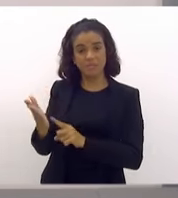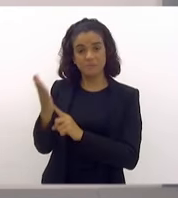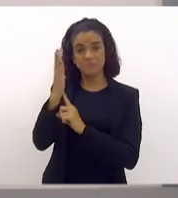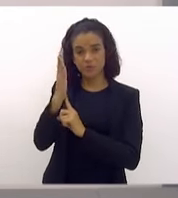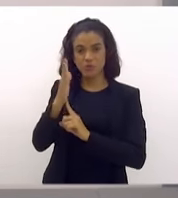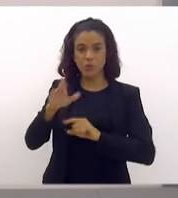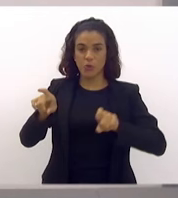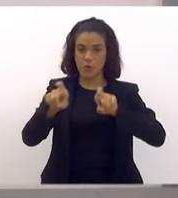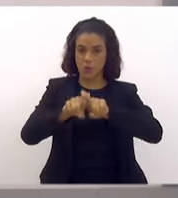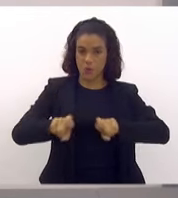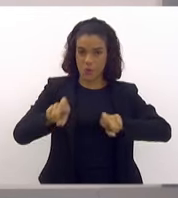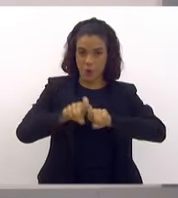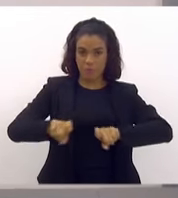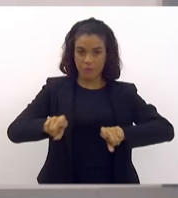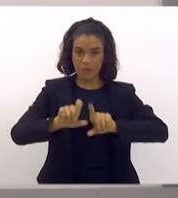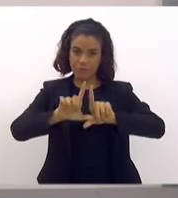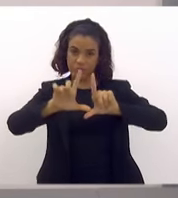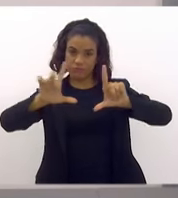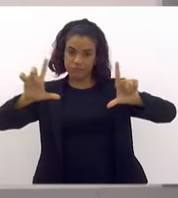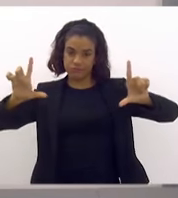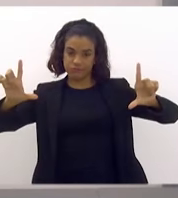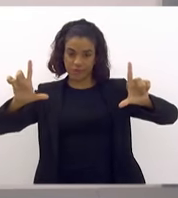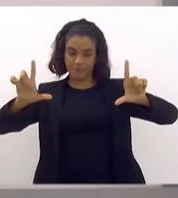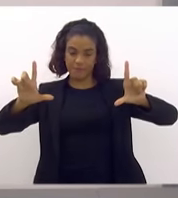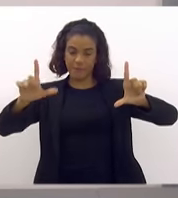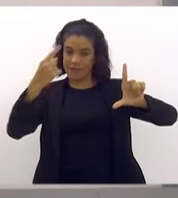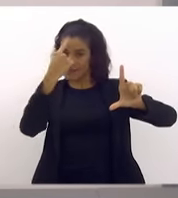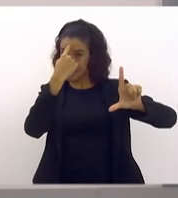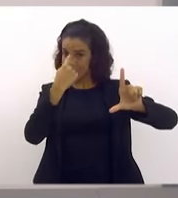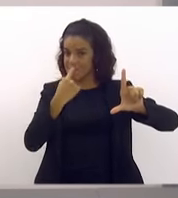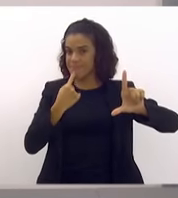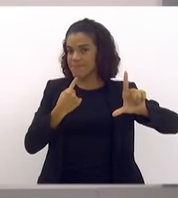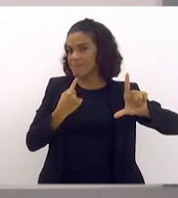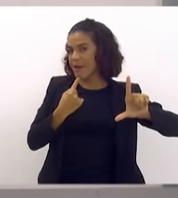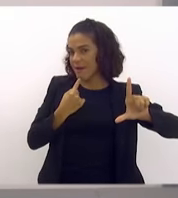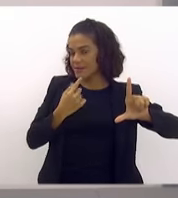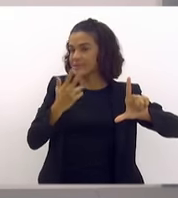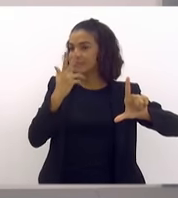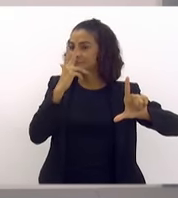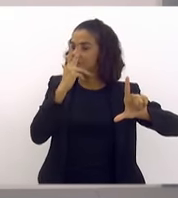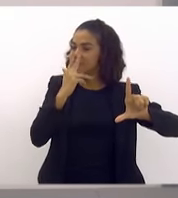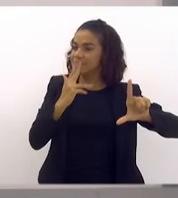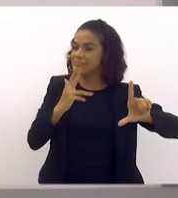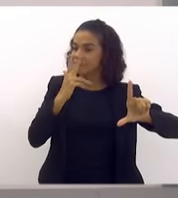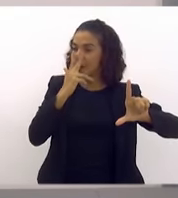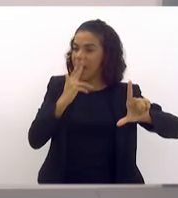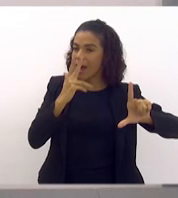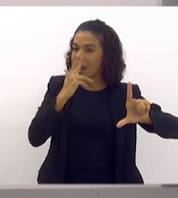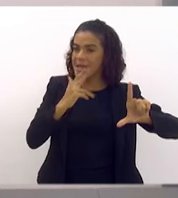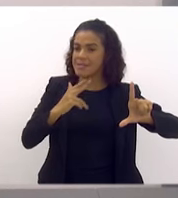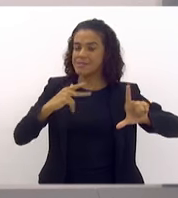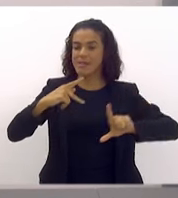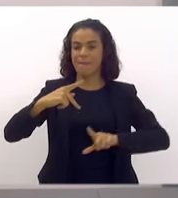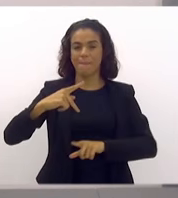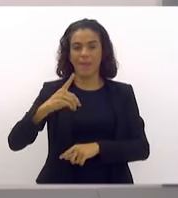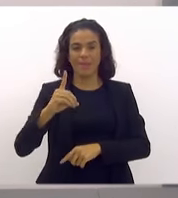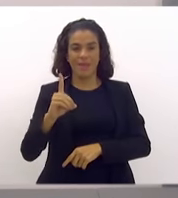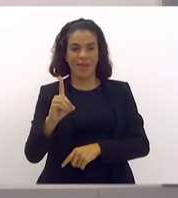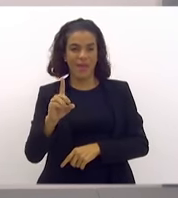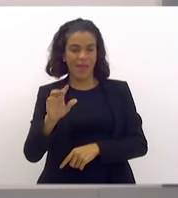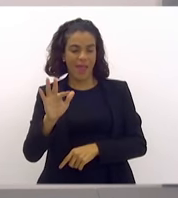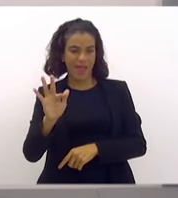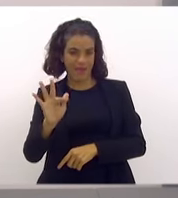no computador na tela de um computador uma imagem que parecia muito mais um PDF